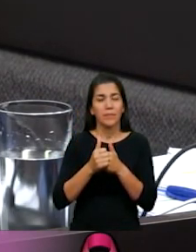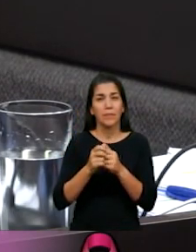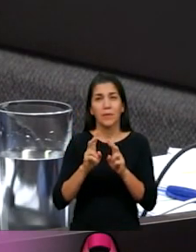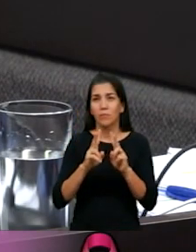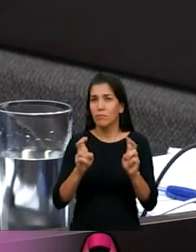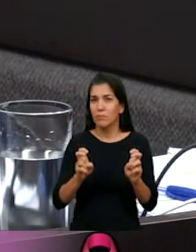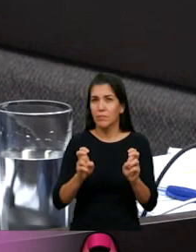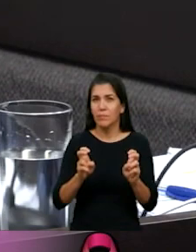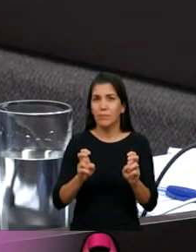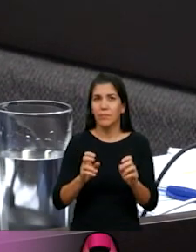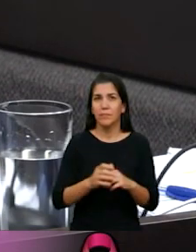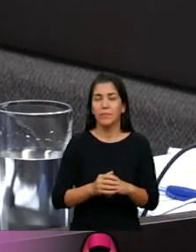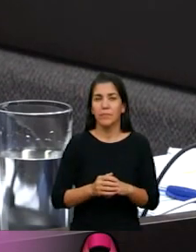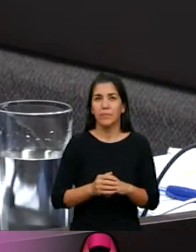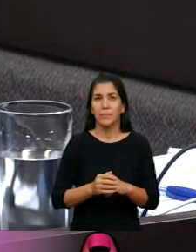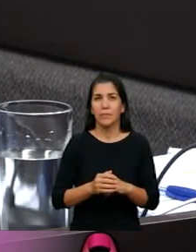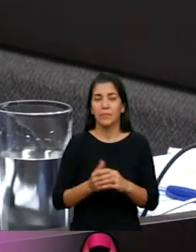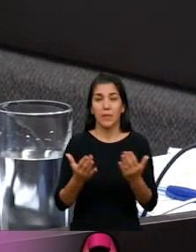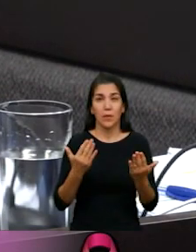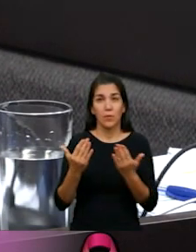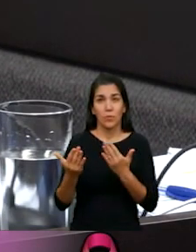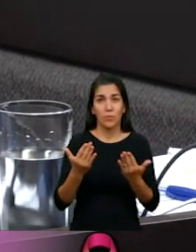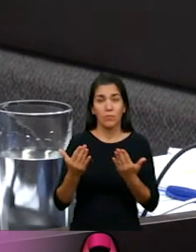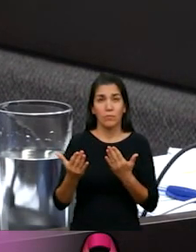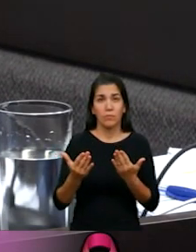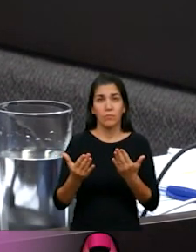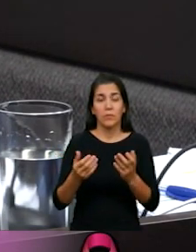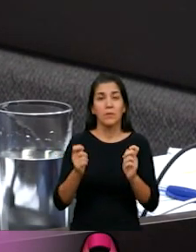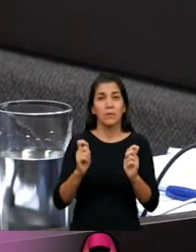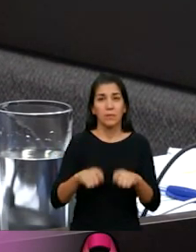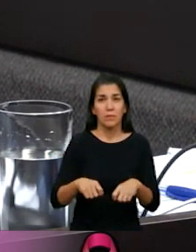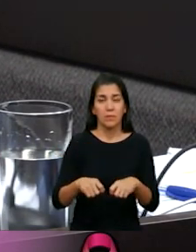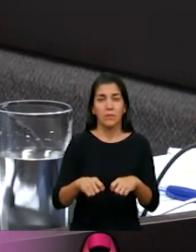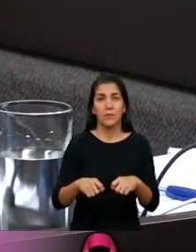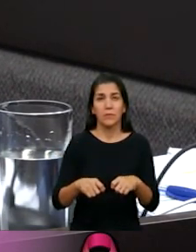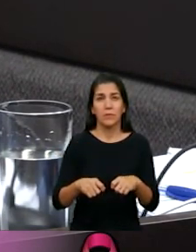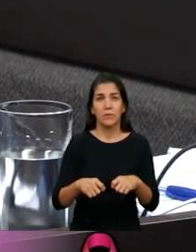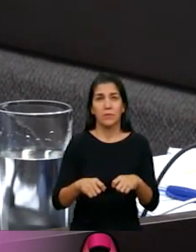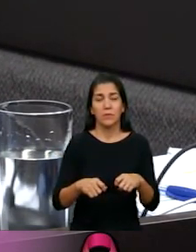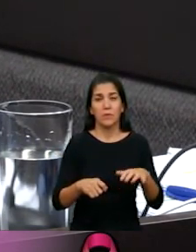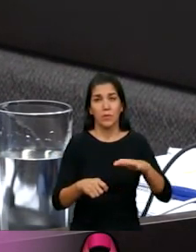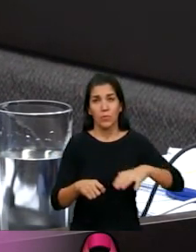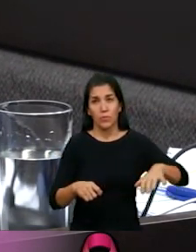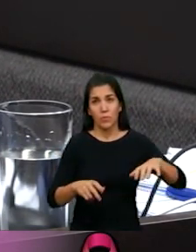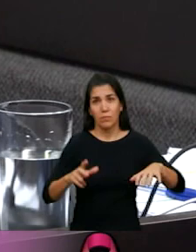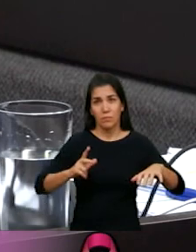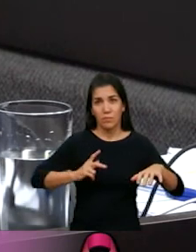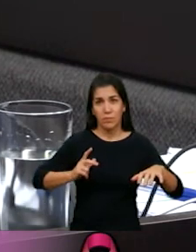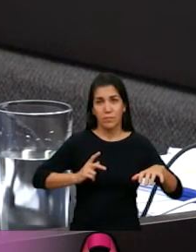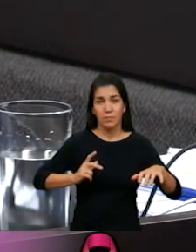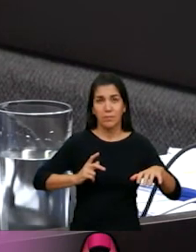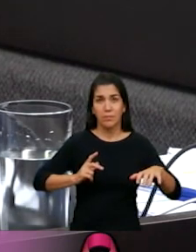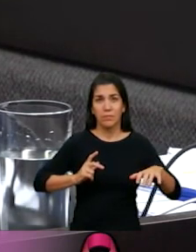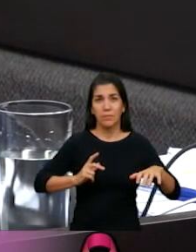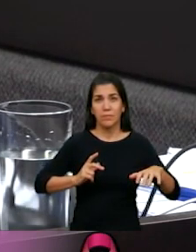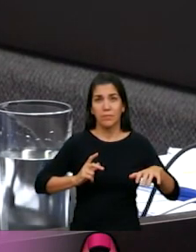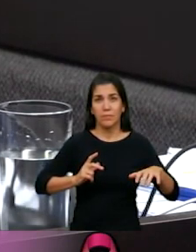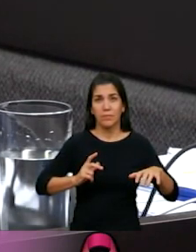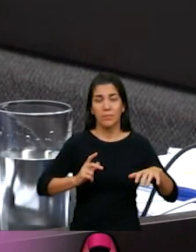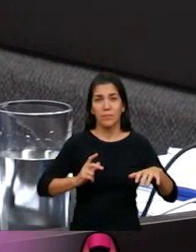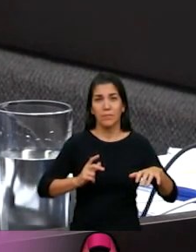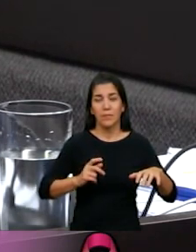assunto. Comparar a produtividade e a eficiência da iniciativa privada com equipamentos de primeira qualidade, com